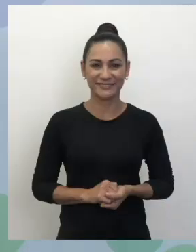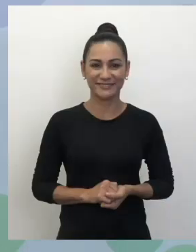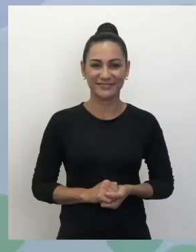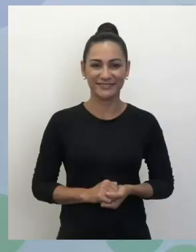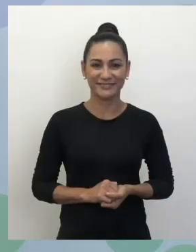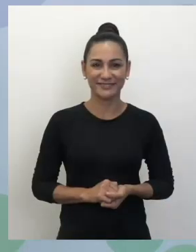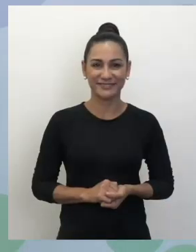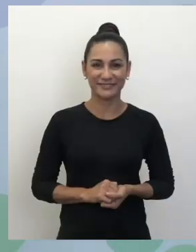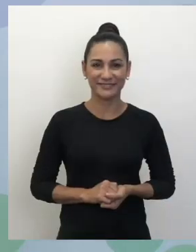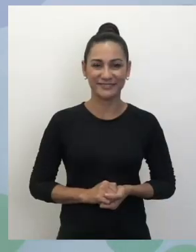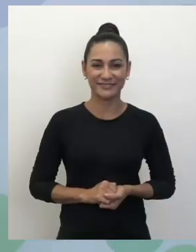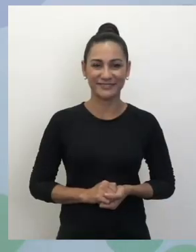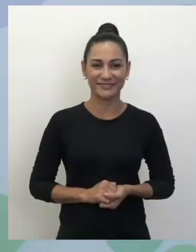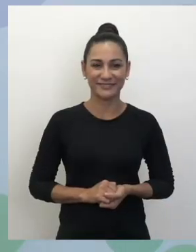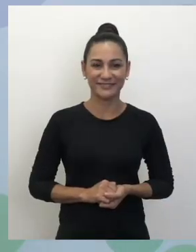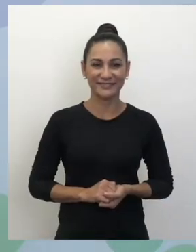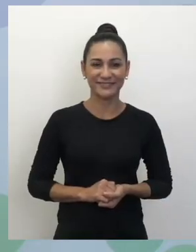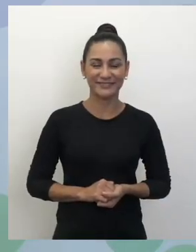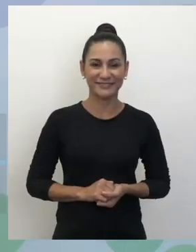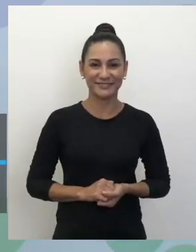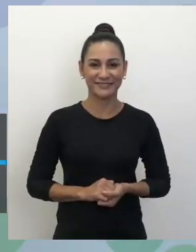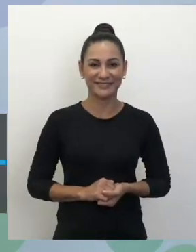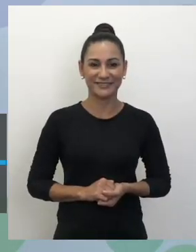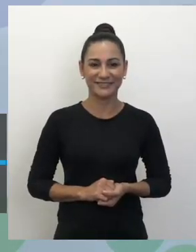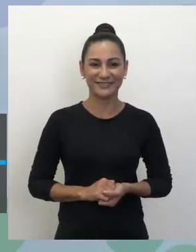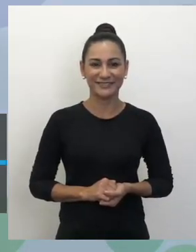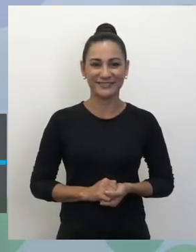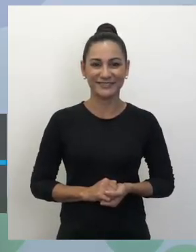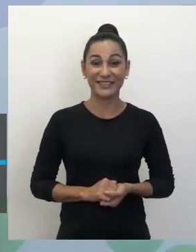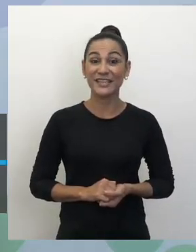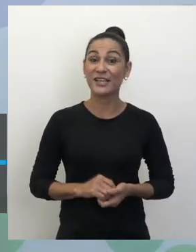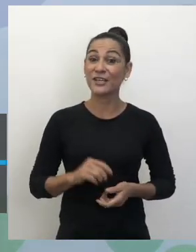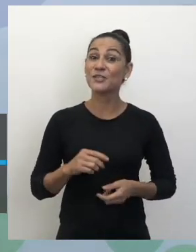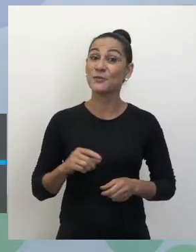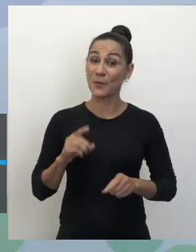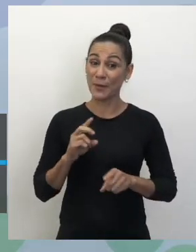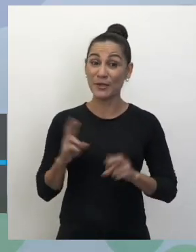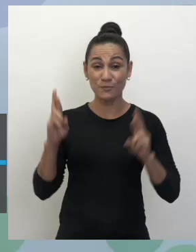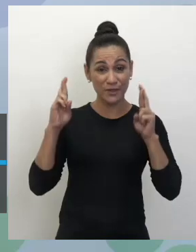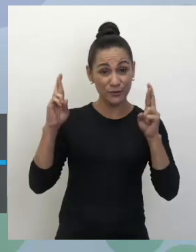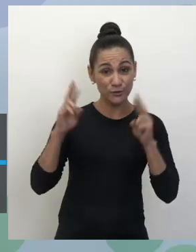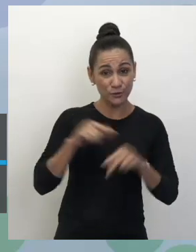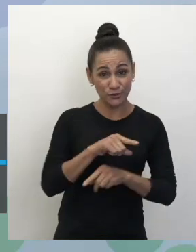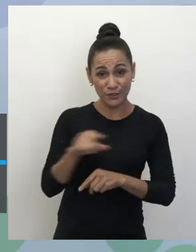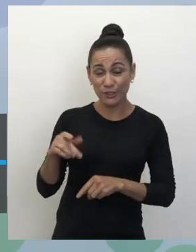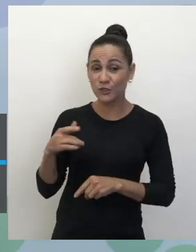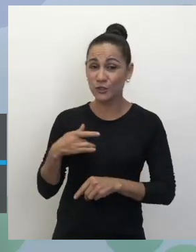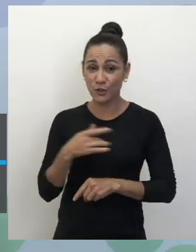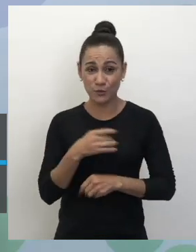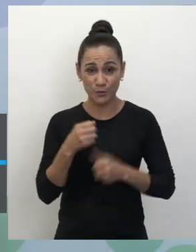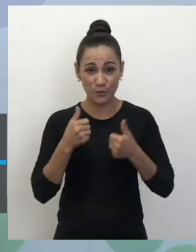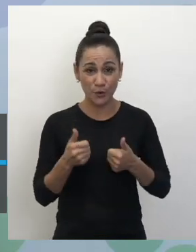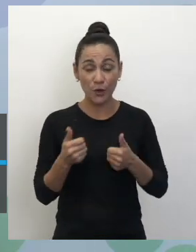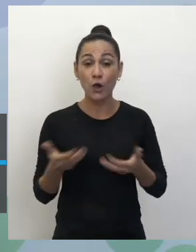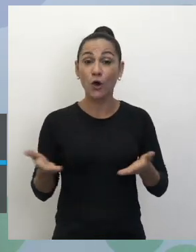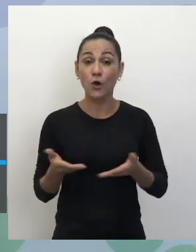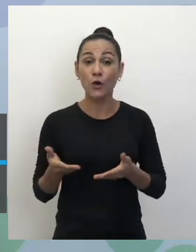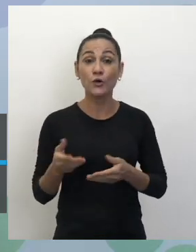Hi everyone, hope you are fine. There, João here with you. Espero que todos estejam bem por aí. Eu, João, aqui com